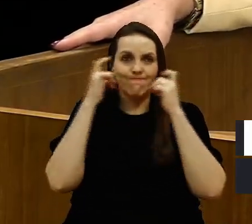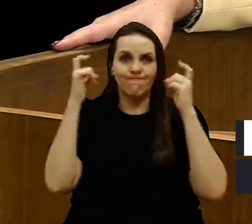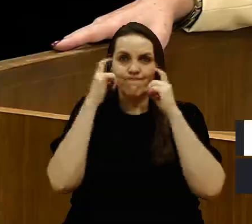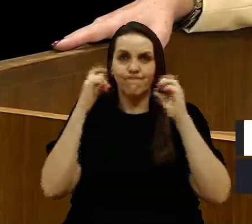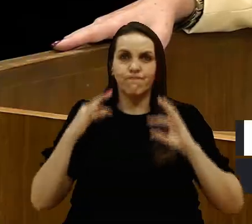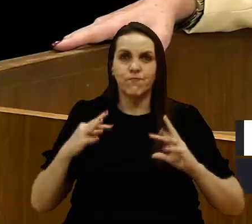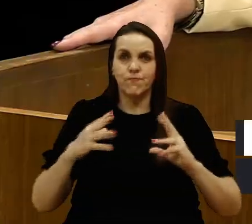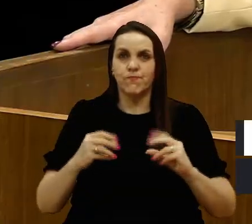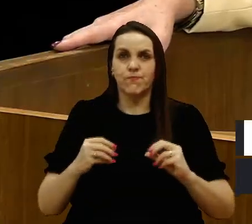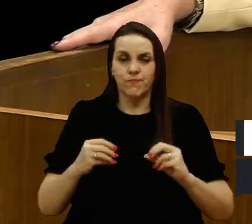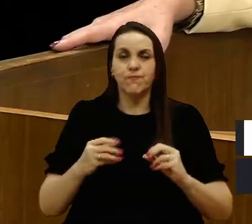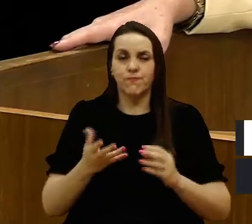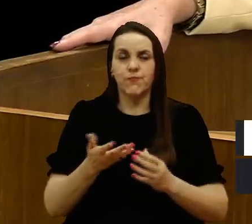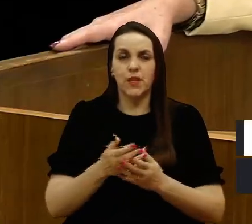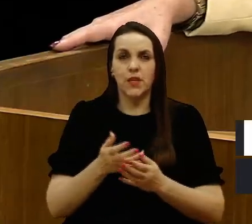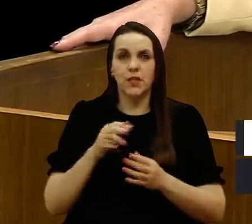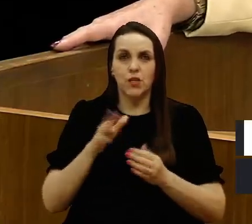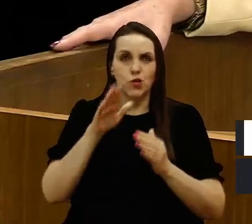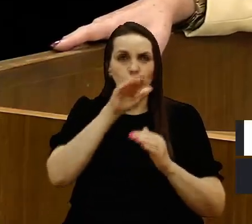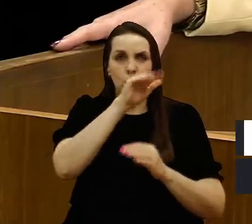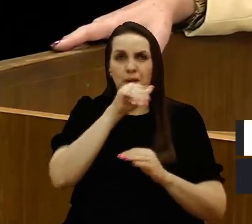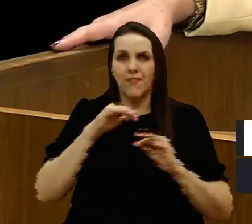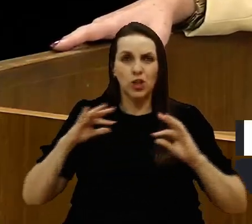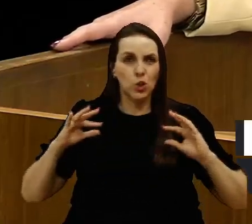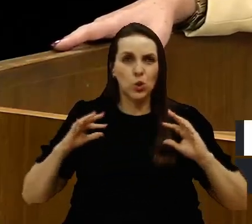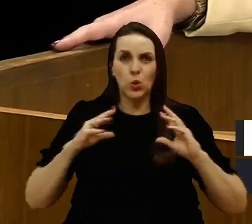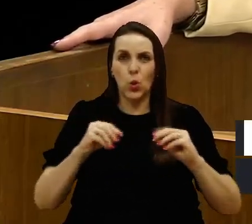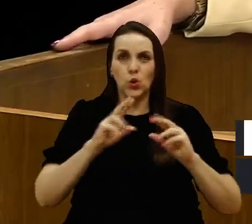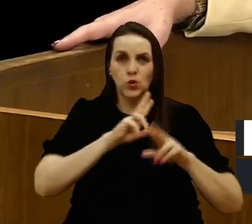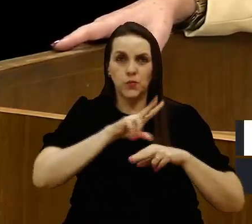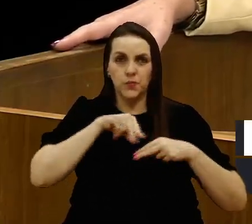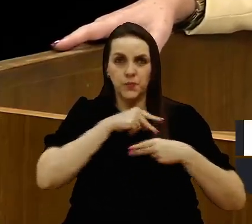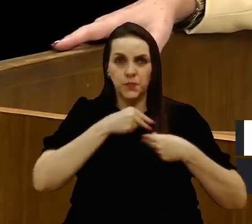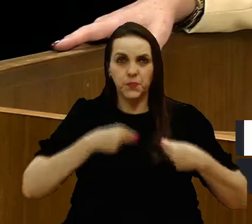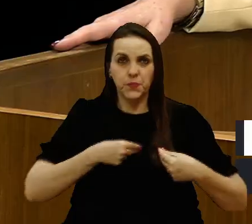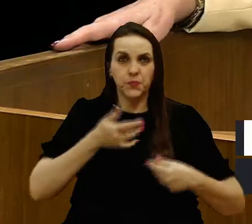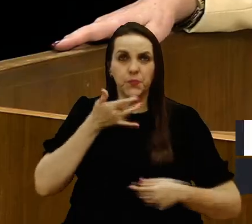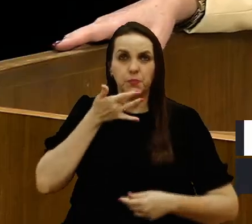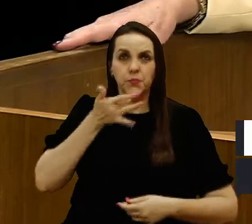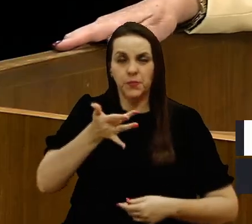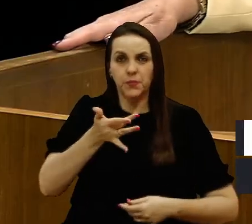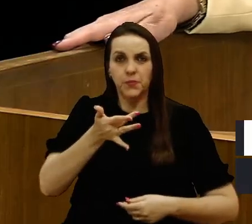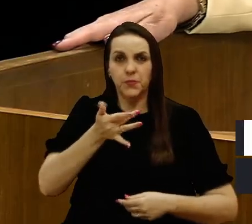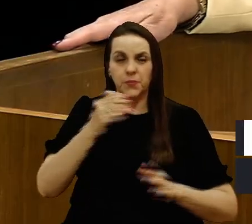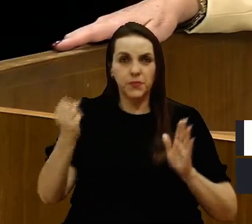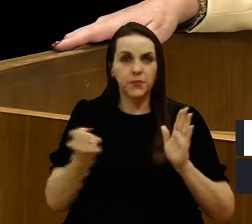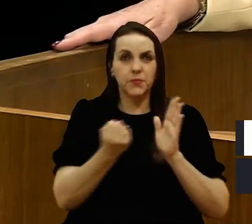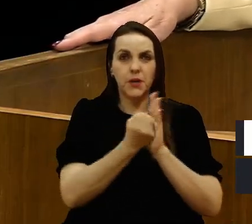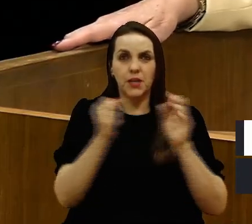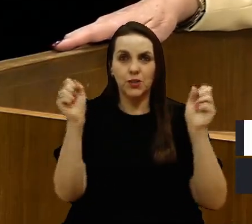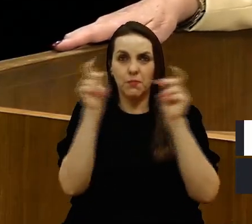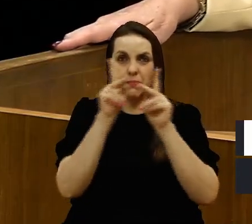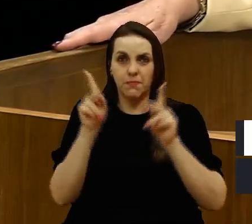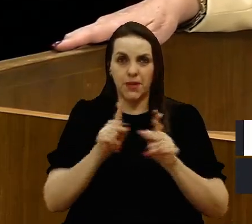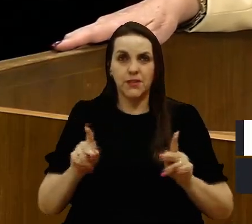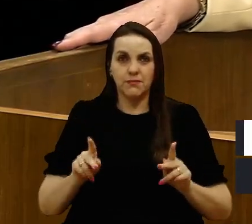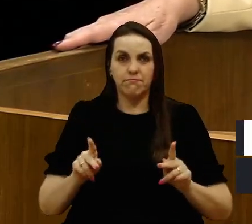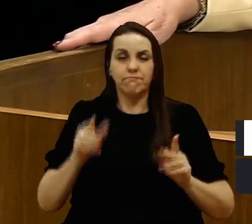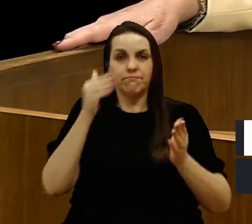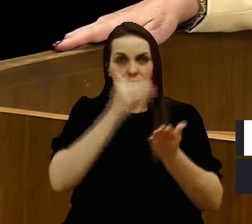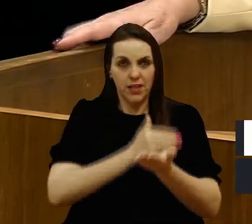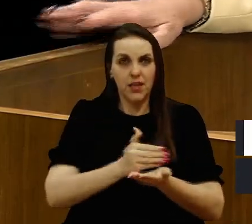e que eles convocavam todo mundo a usar um laço branco em símbolo de paz. A partir